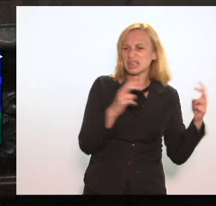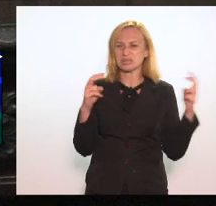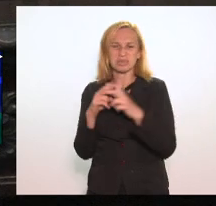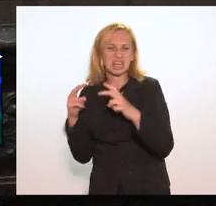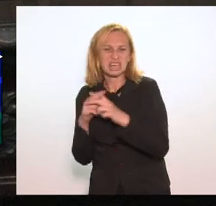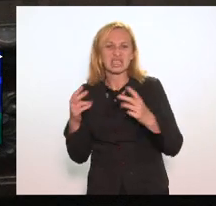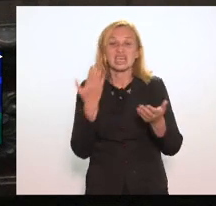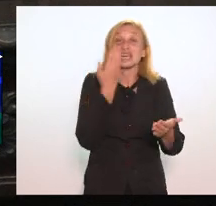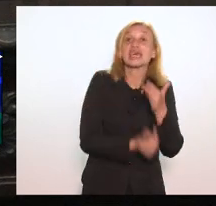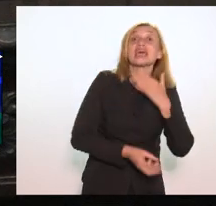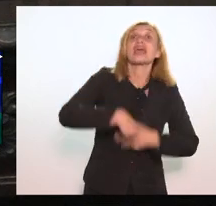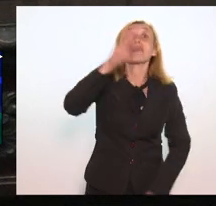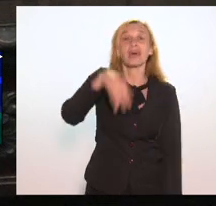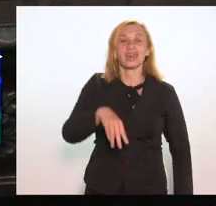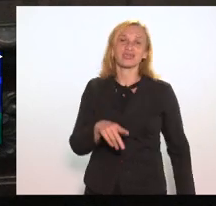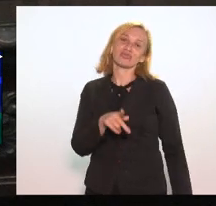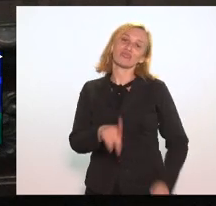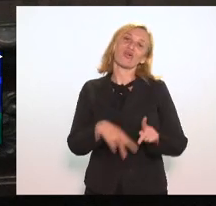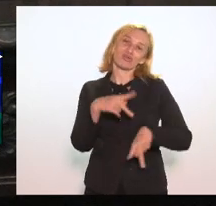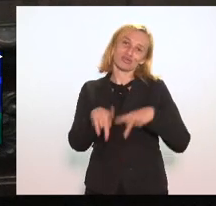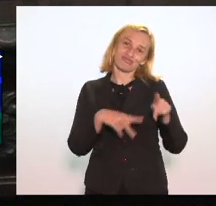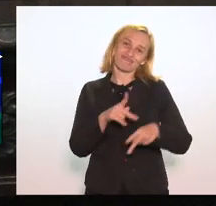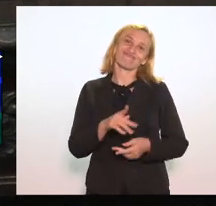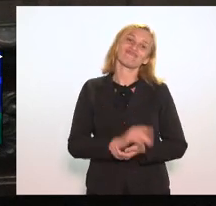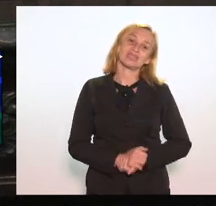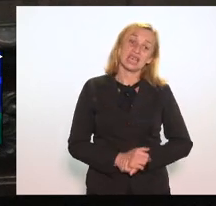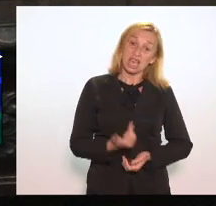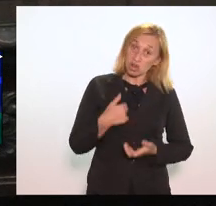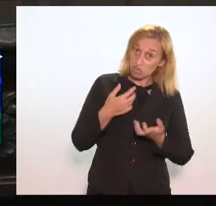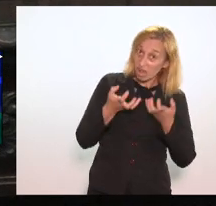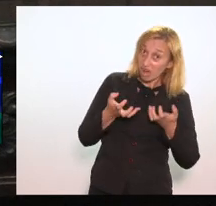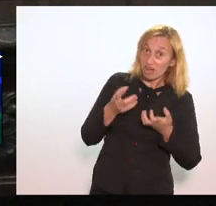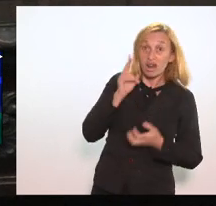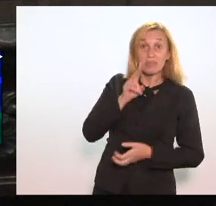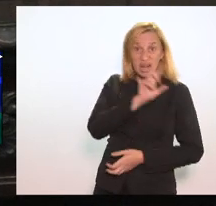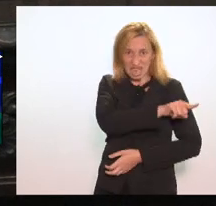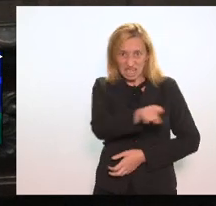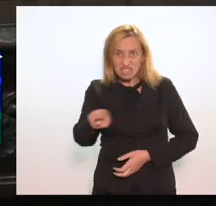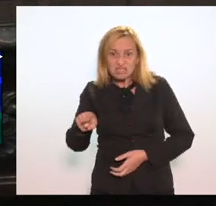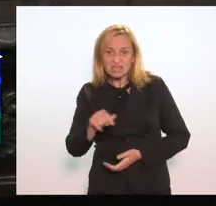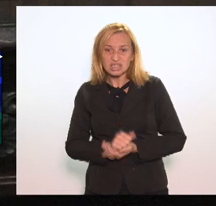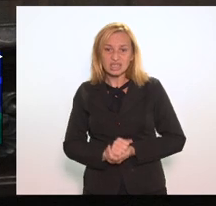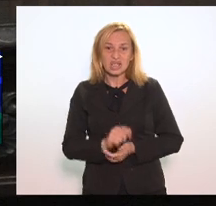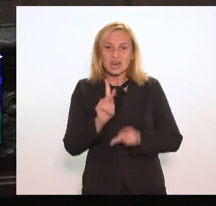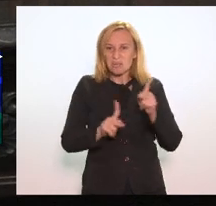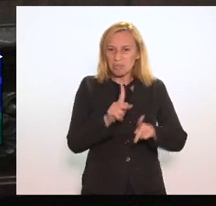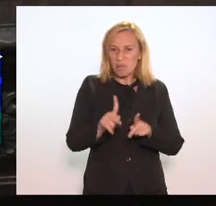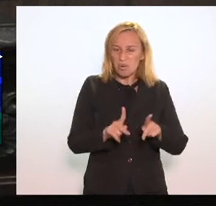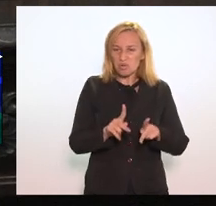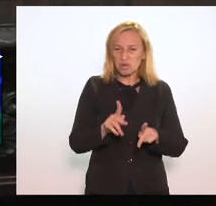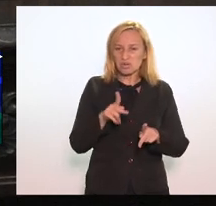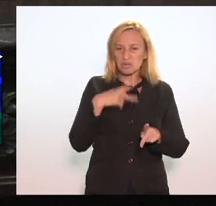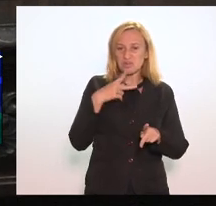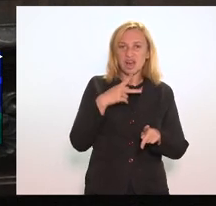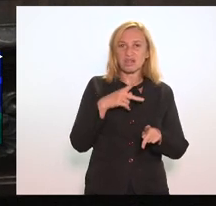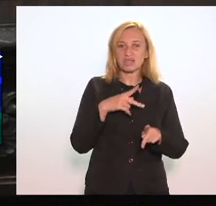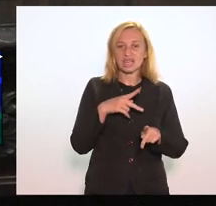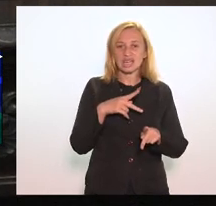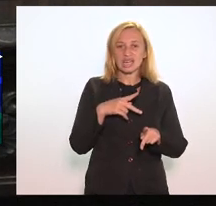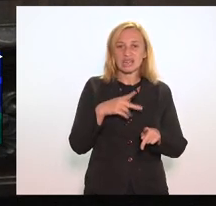quem perde com isso é o povo eu quero lembrar a cada um dos Senhores quando eu falo o povo não foto daquele